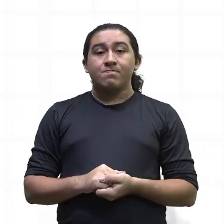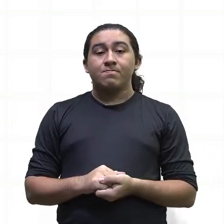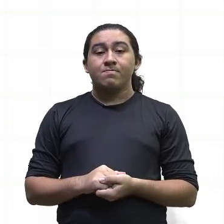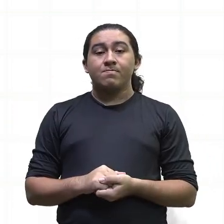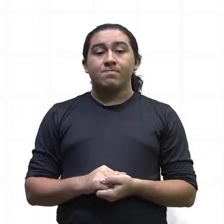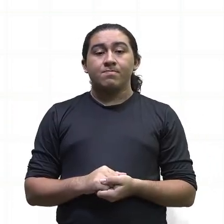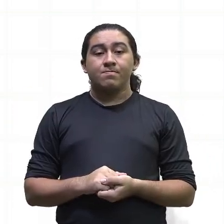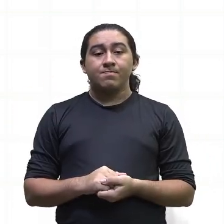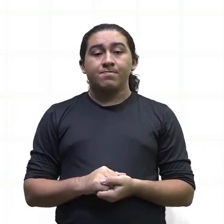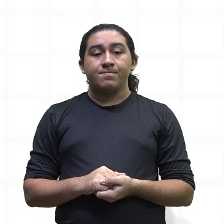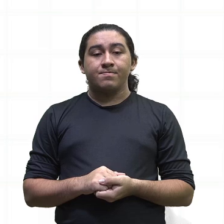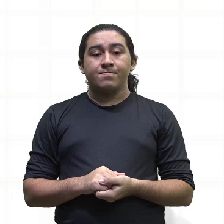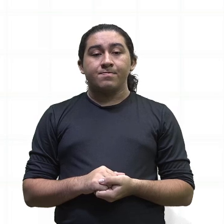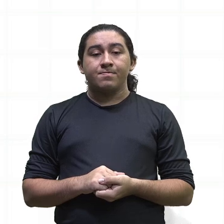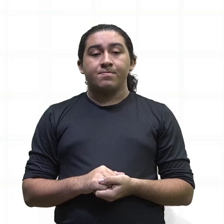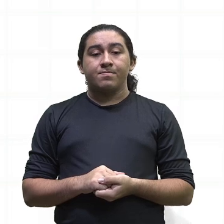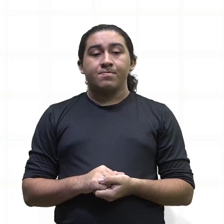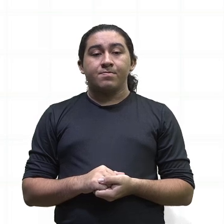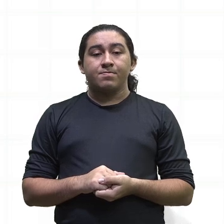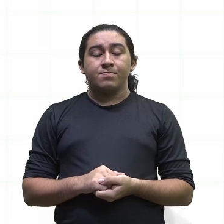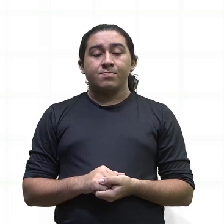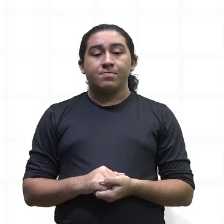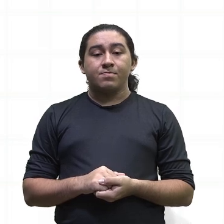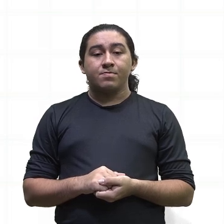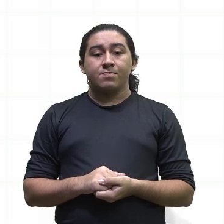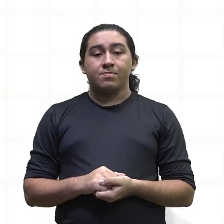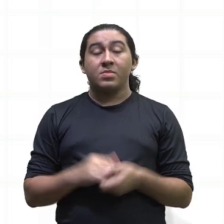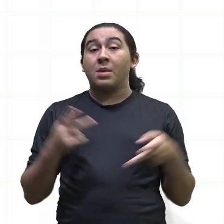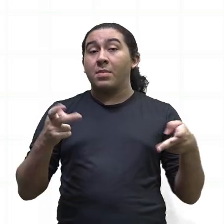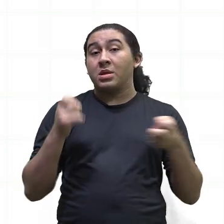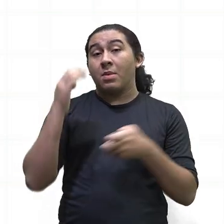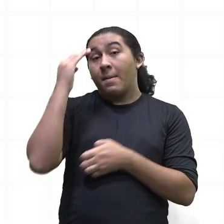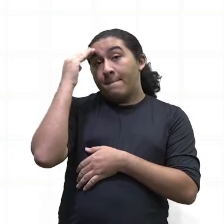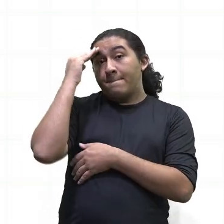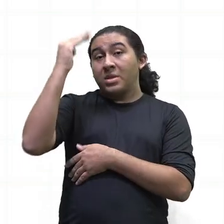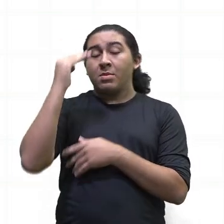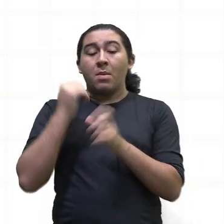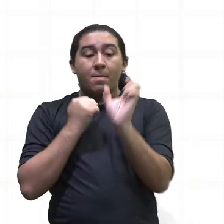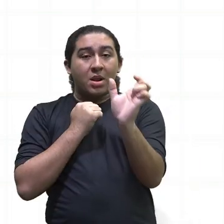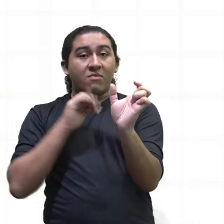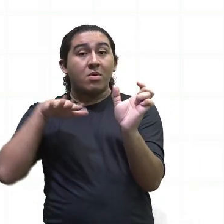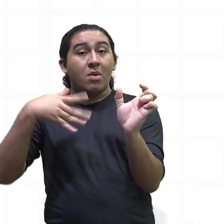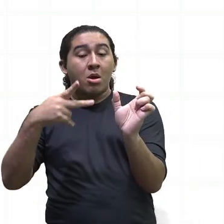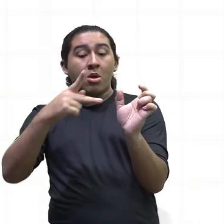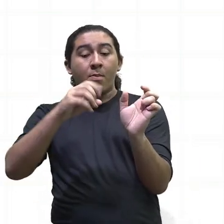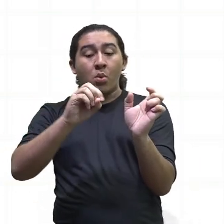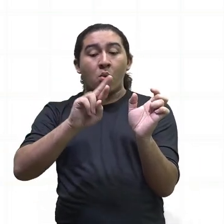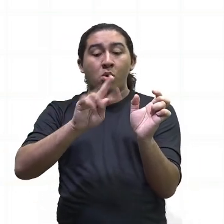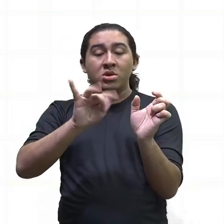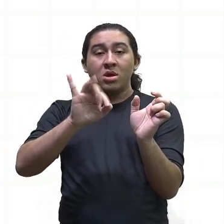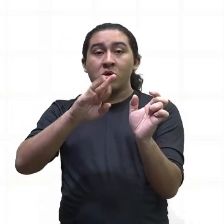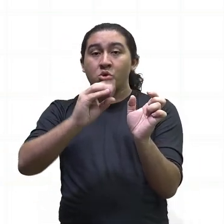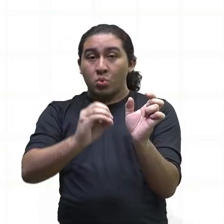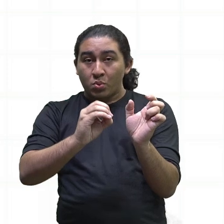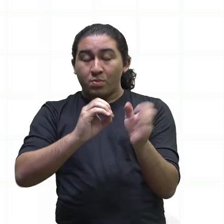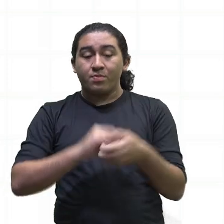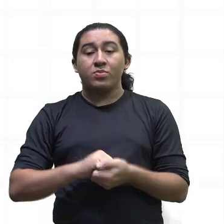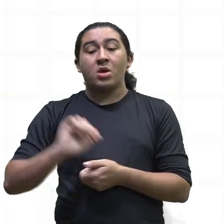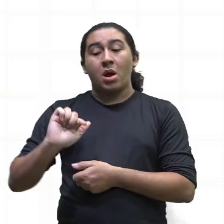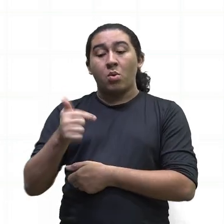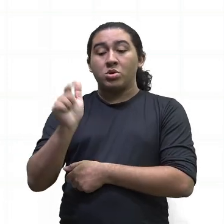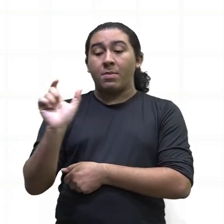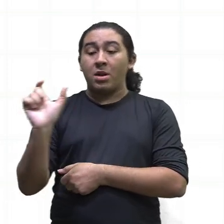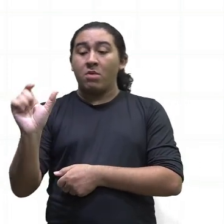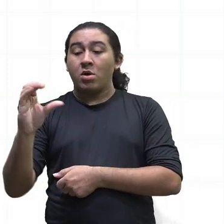exemplo? Percebam que o nosso núcleo lá seria o quê? O porteiro, e cochilava, né? É